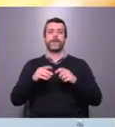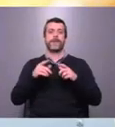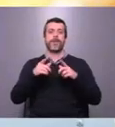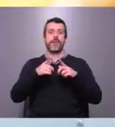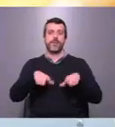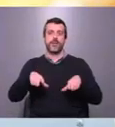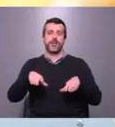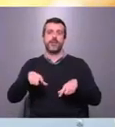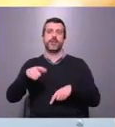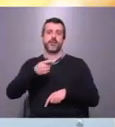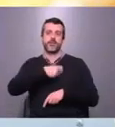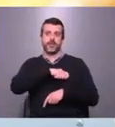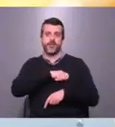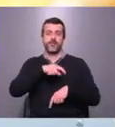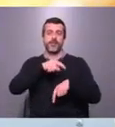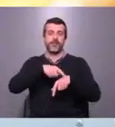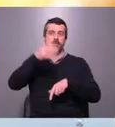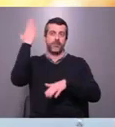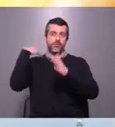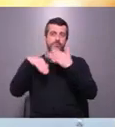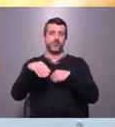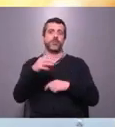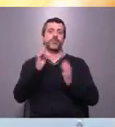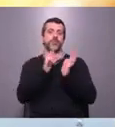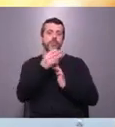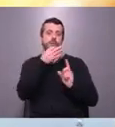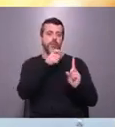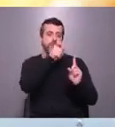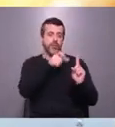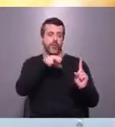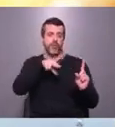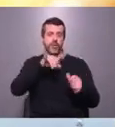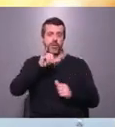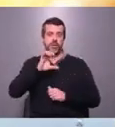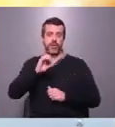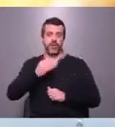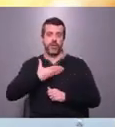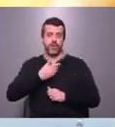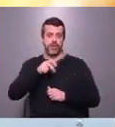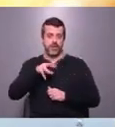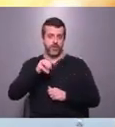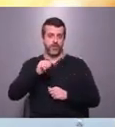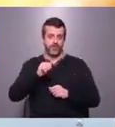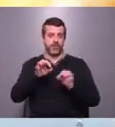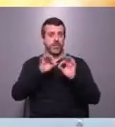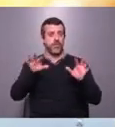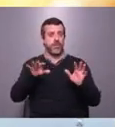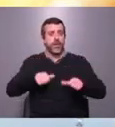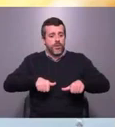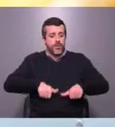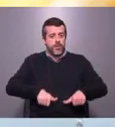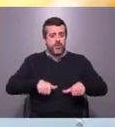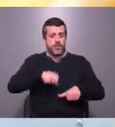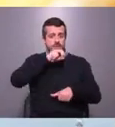En aquel tiempo dijo Jesús a Nicodemo, lo mismo que Moisés elevó la serpiente